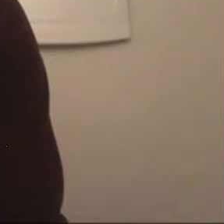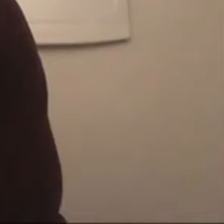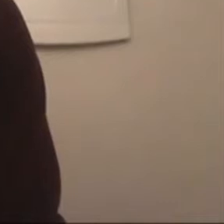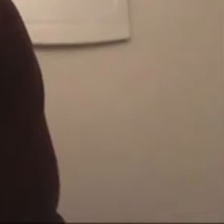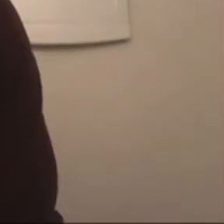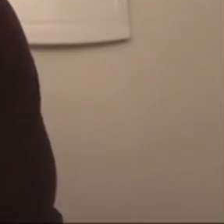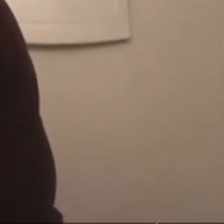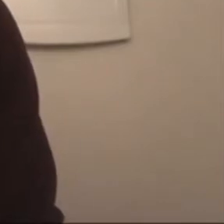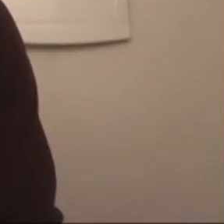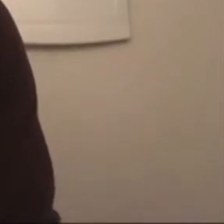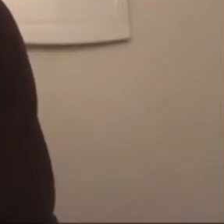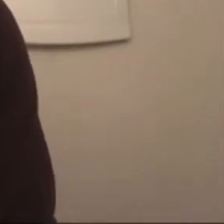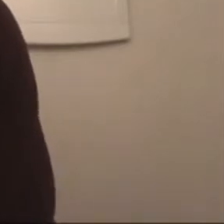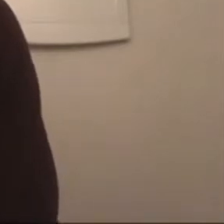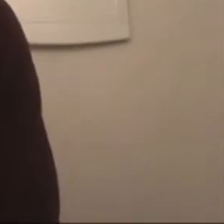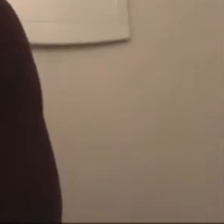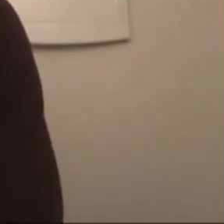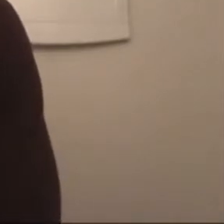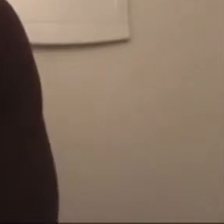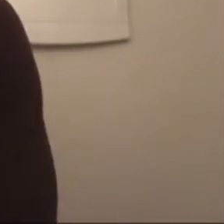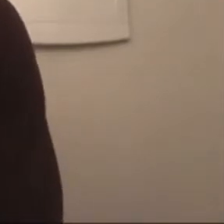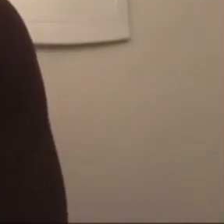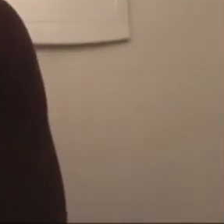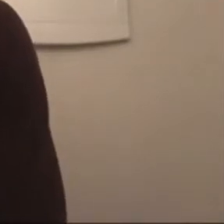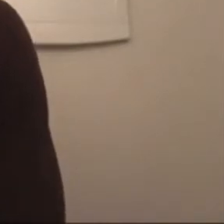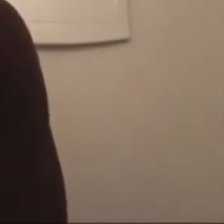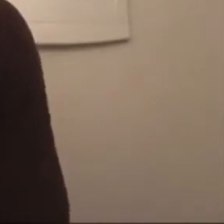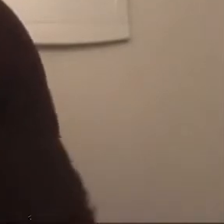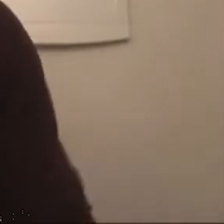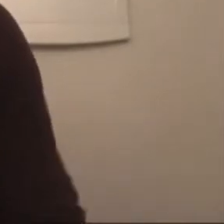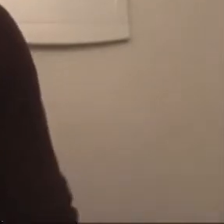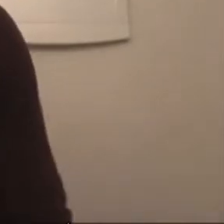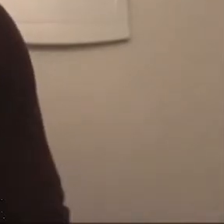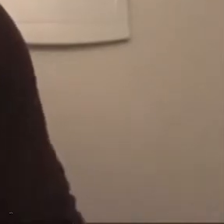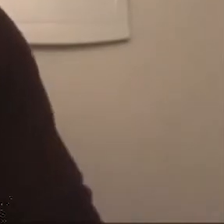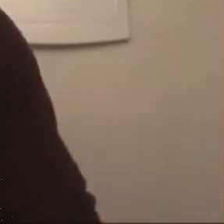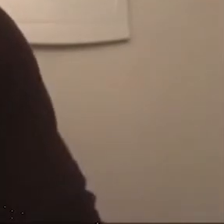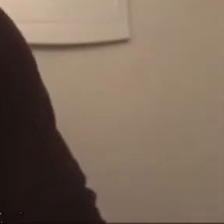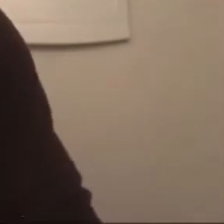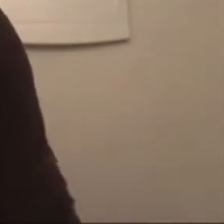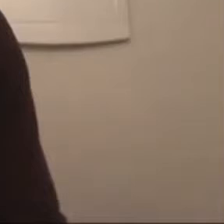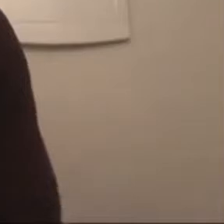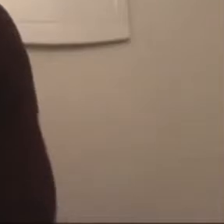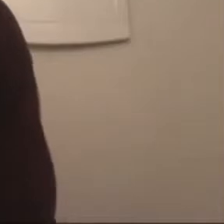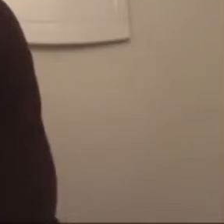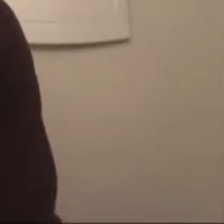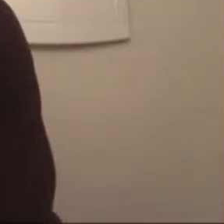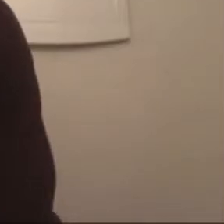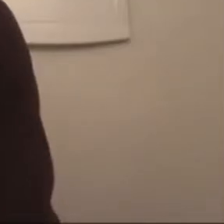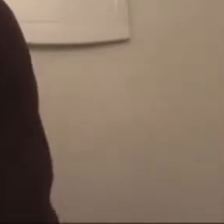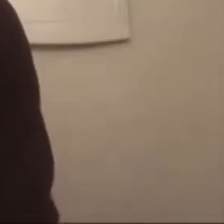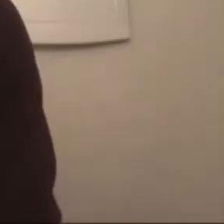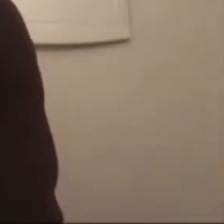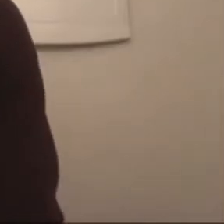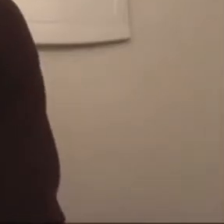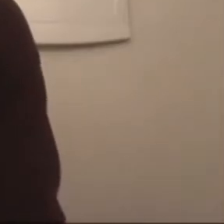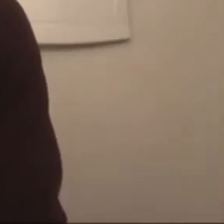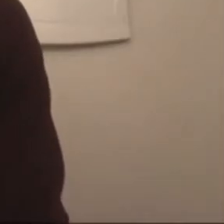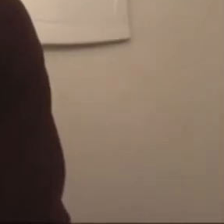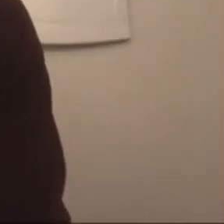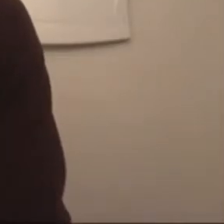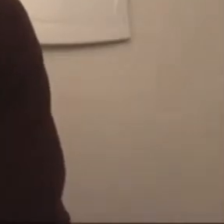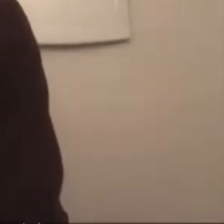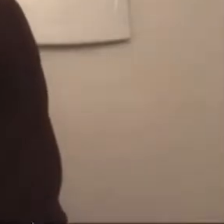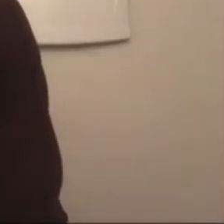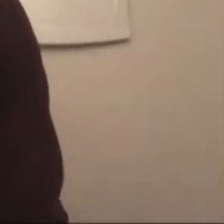que ele realiza. E um dia eu vi que ele estava fazendo a miniatura da Tóquio. Na hora eu entrei em contato com a Carla. É, e aí o Vânia já entrou em